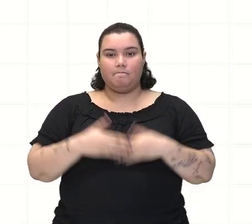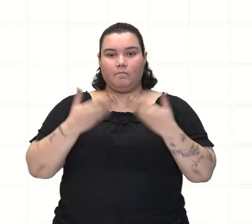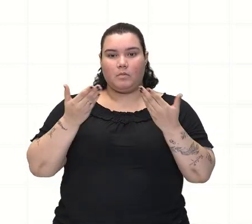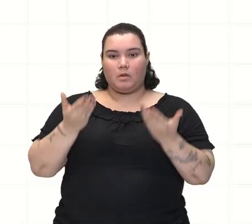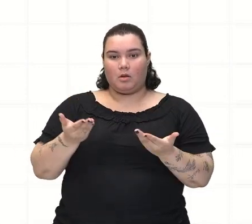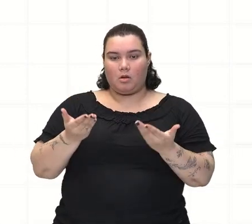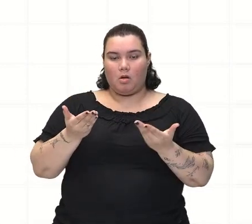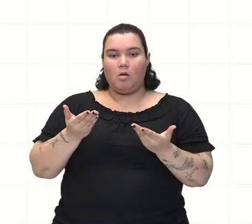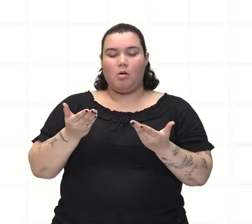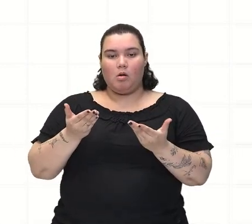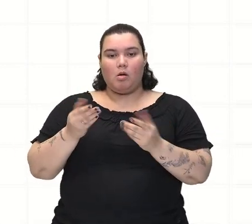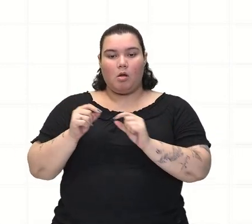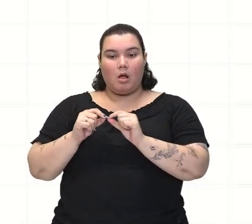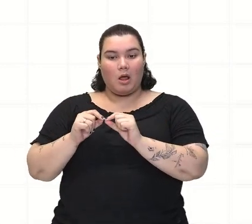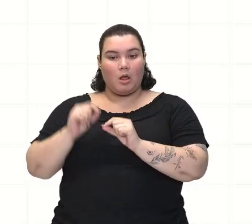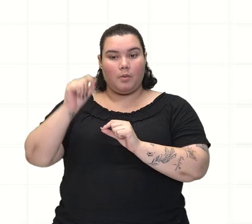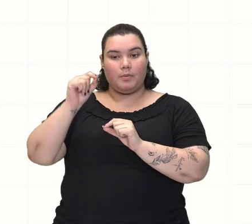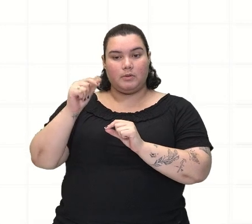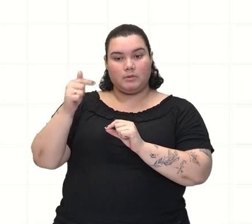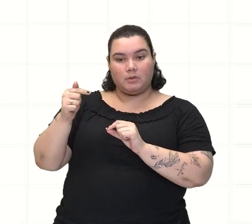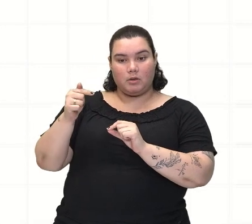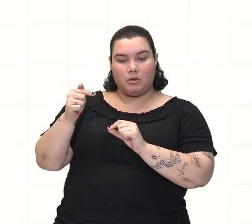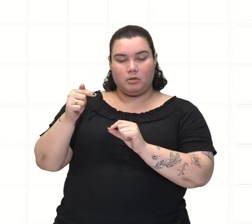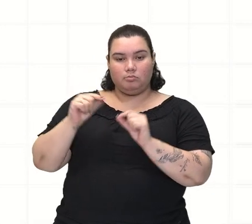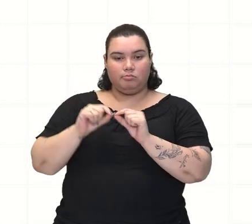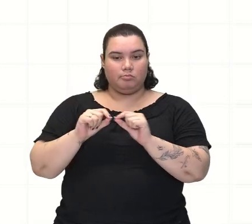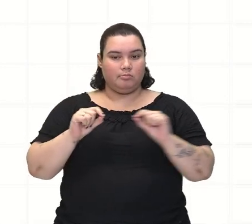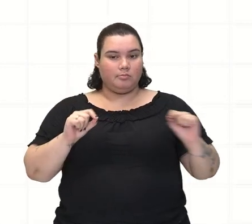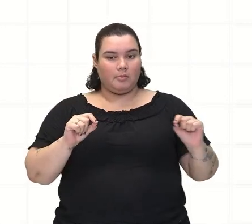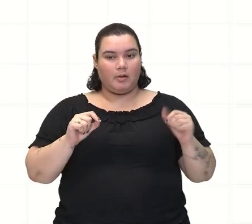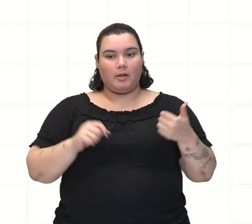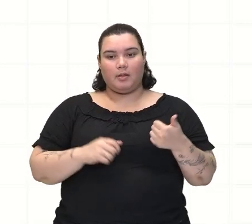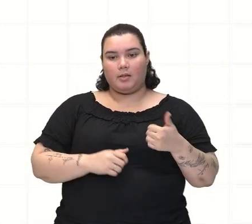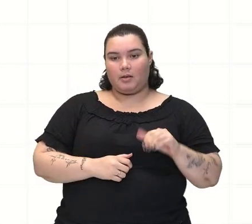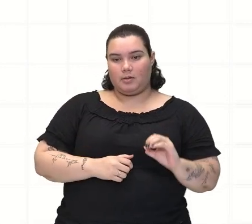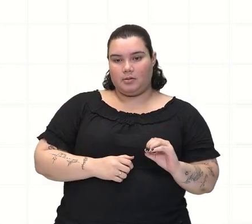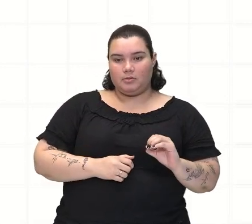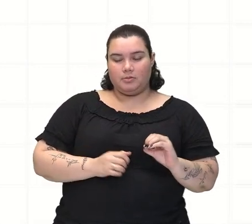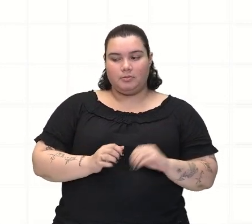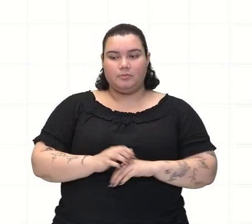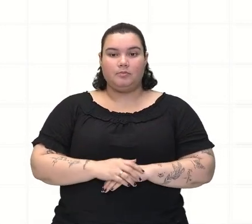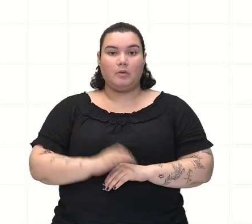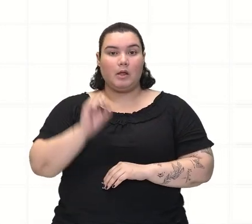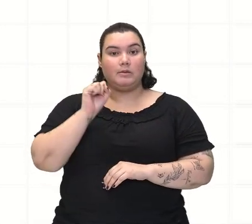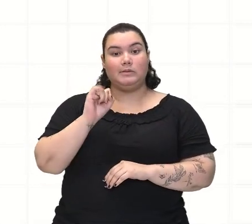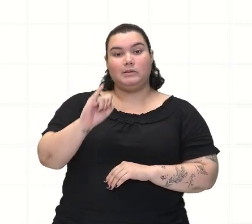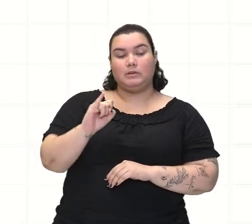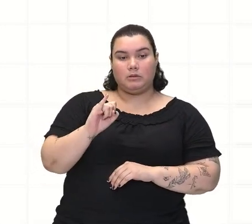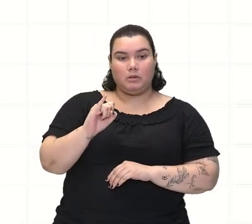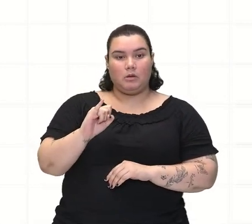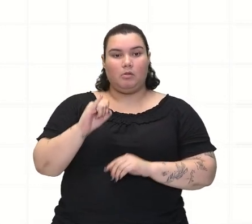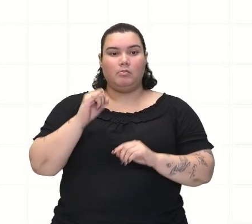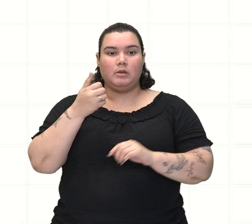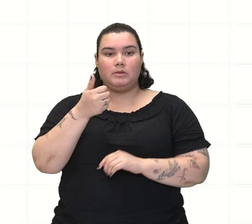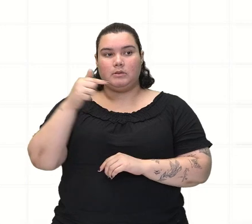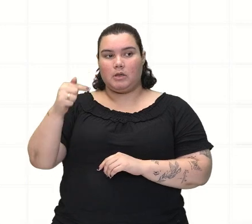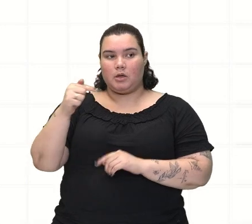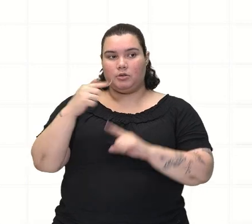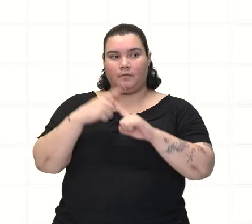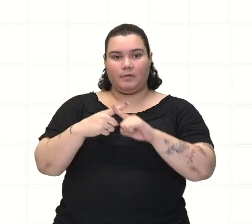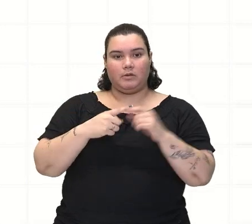a largura vai ser 7 e o comprimento dele vai ser 10. Vamos ver. Se eu multiplicar 7 vezes